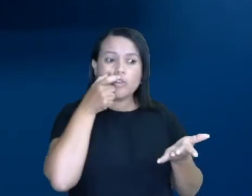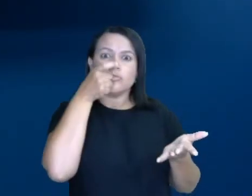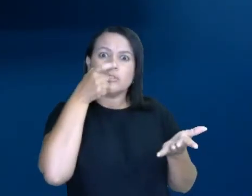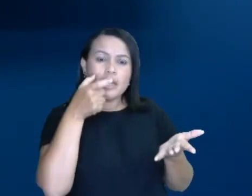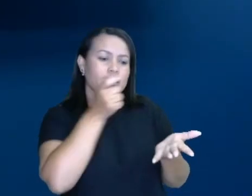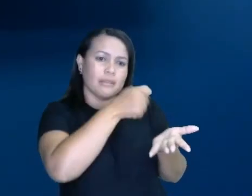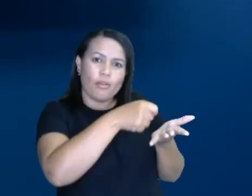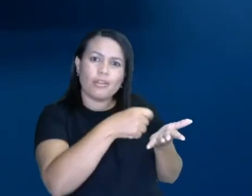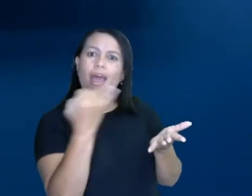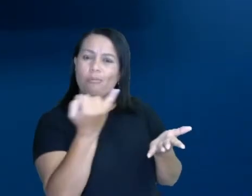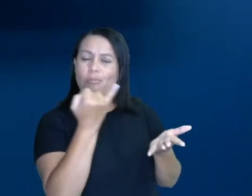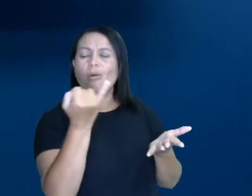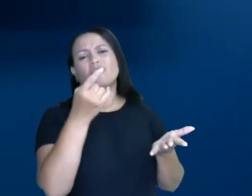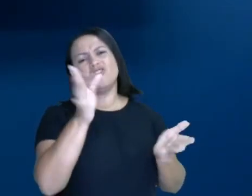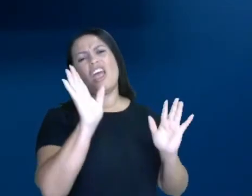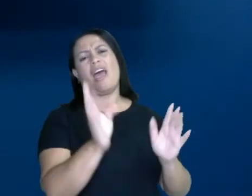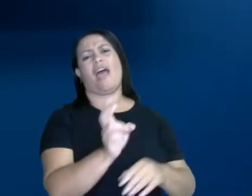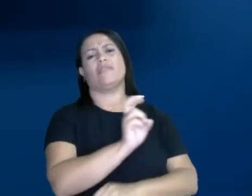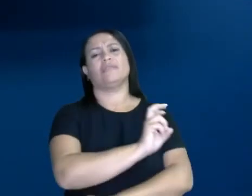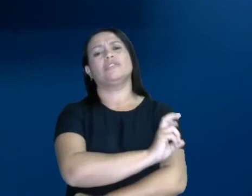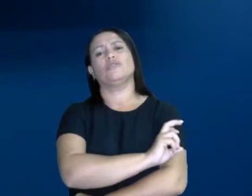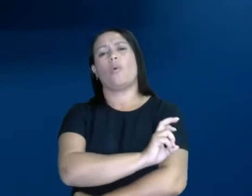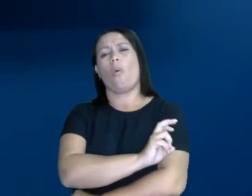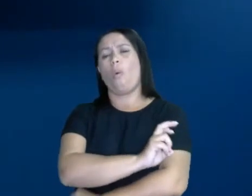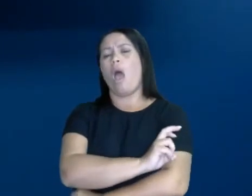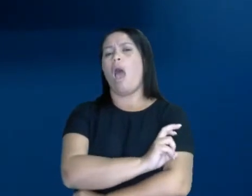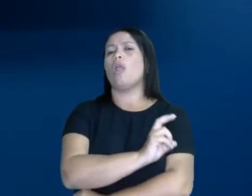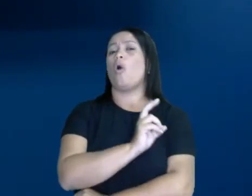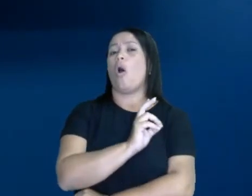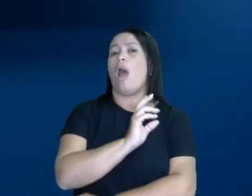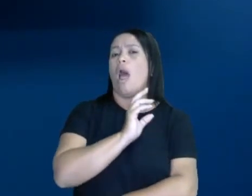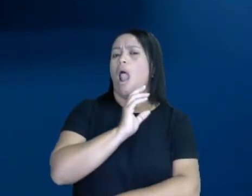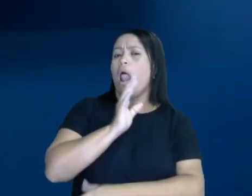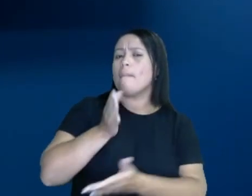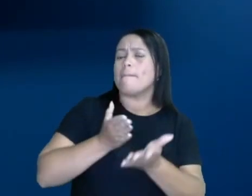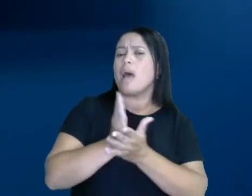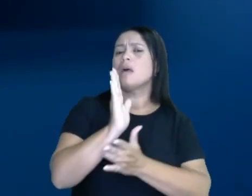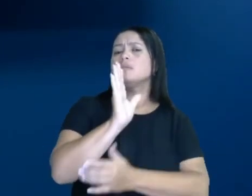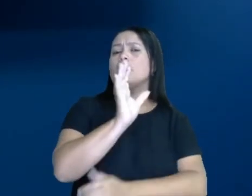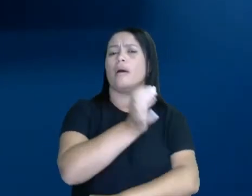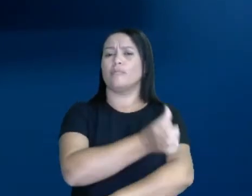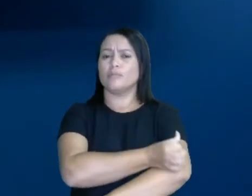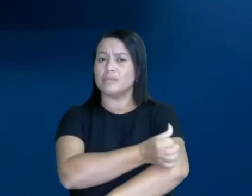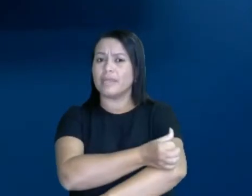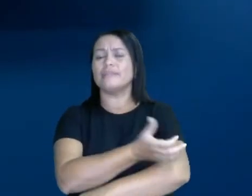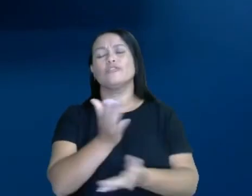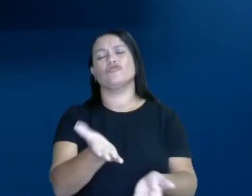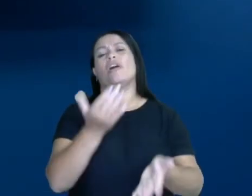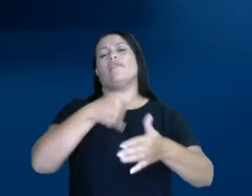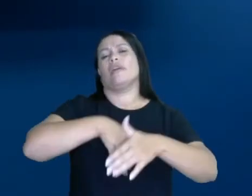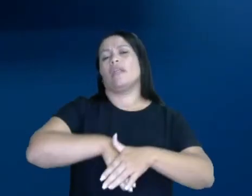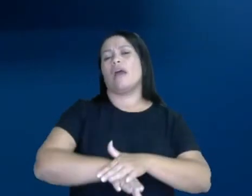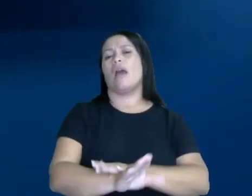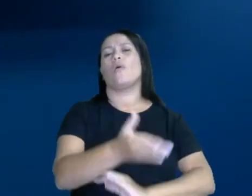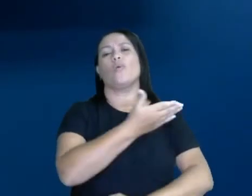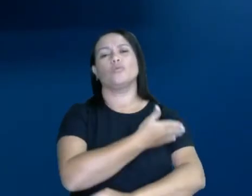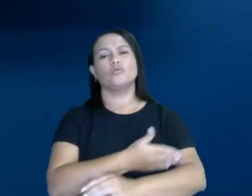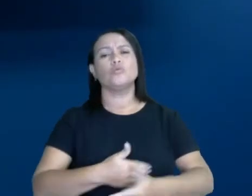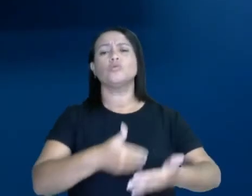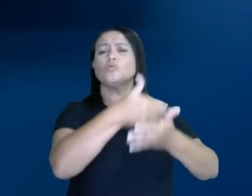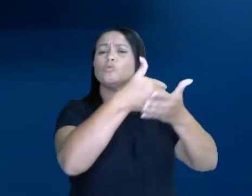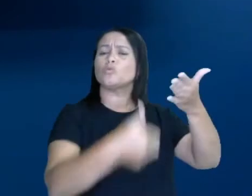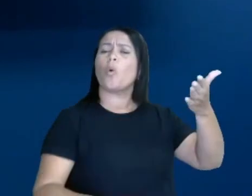interessante na aula, gente. Vocês estão no 5º ano, logo vocês vão para o 6º. Então, vão criando esse costume de fazer aí